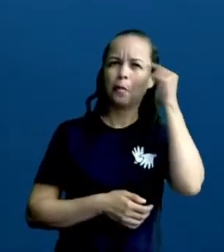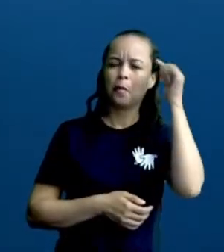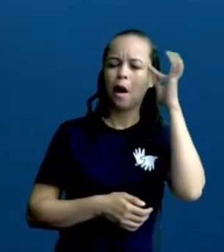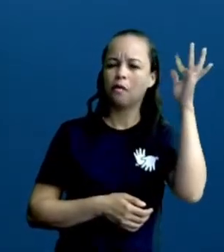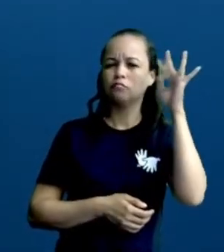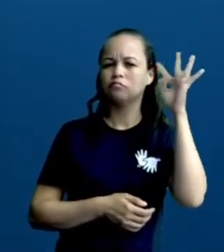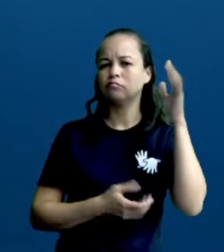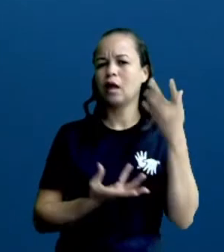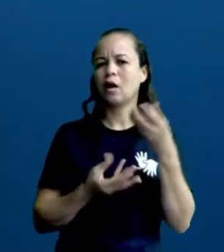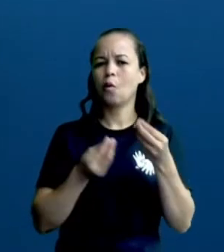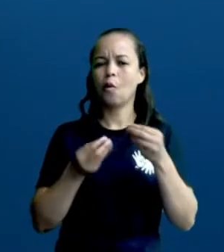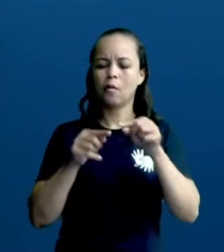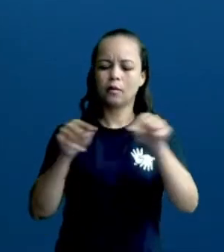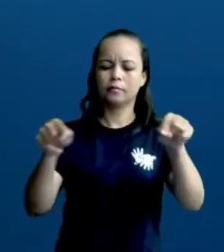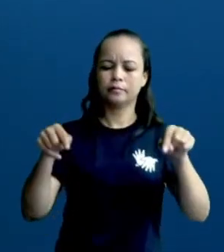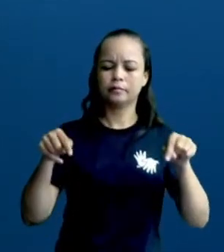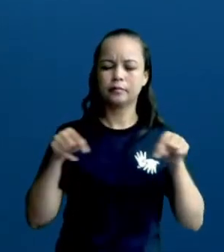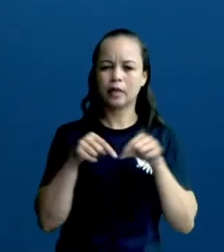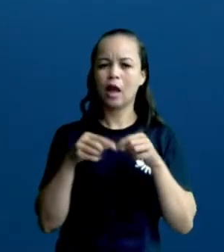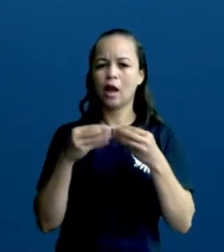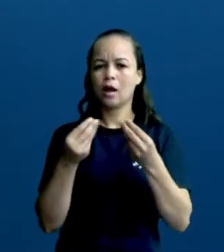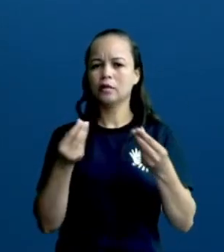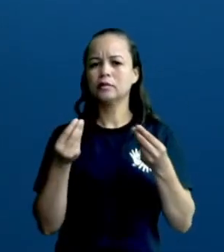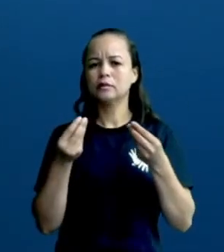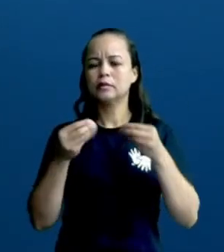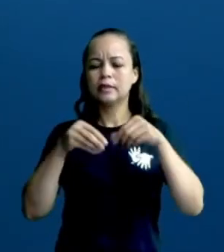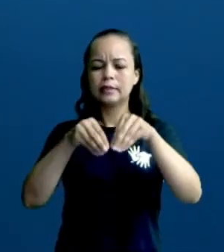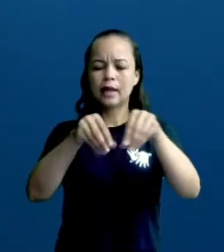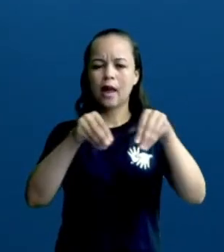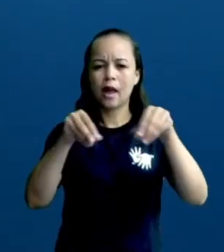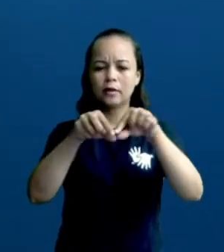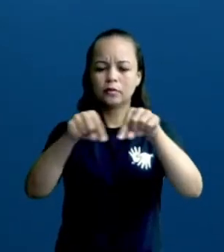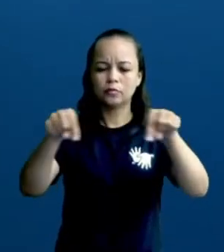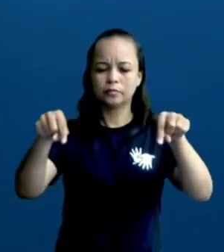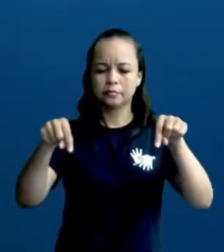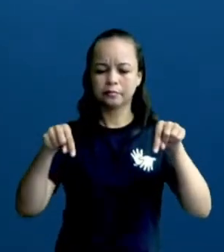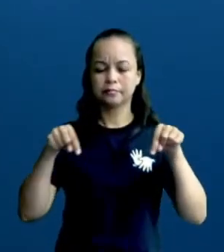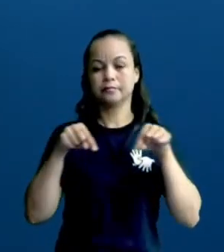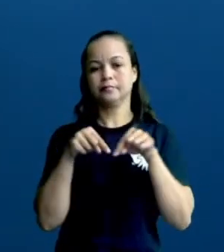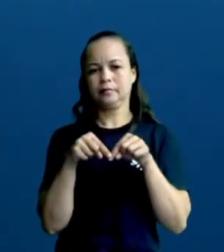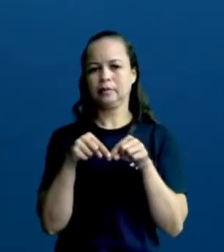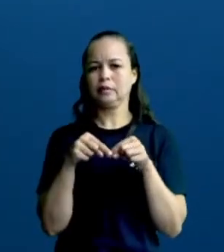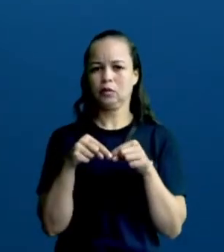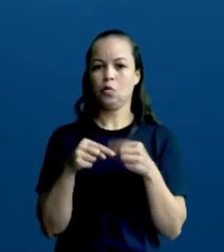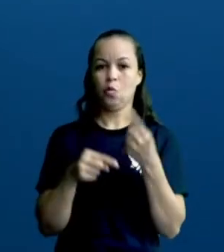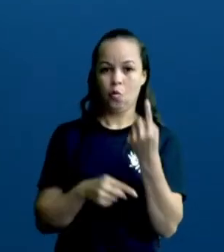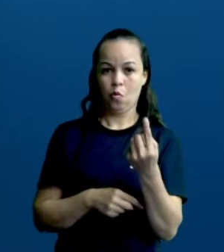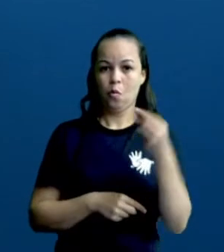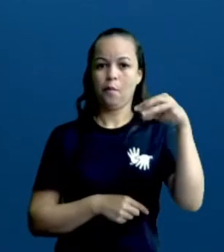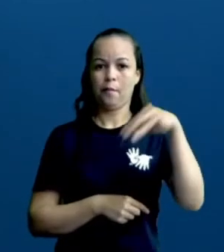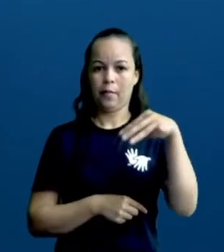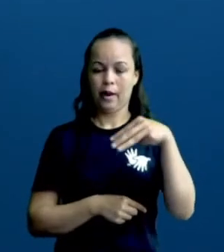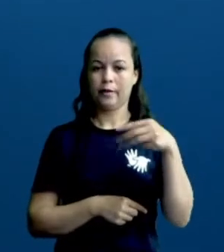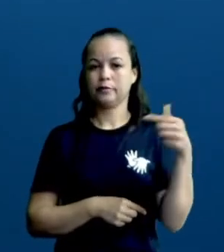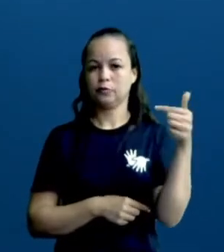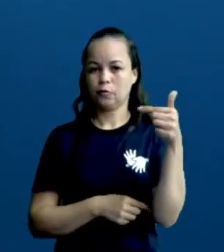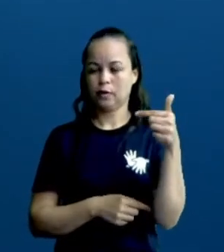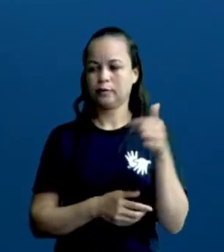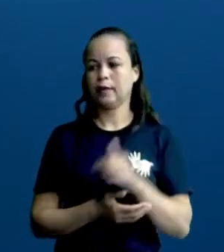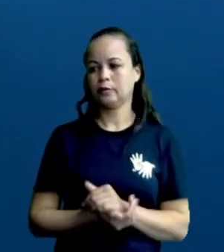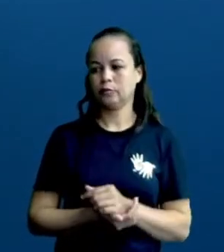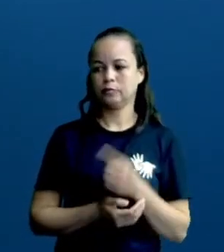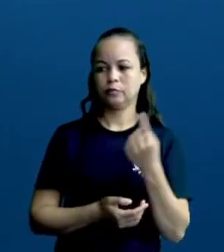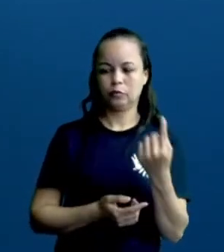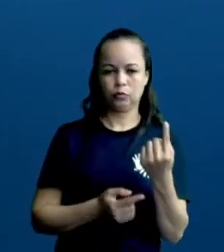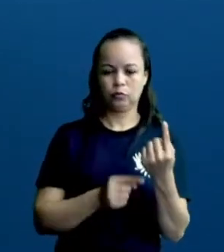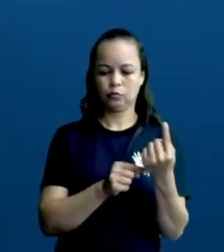como a área de um terreno, tá? Uma área, um quadrado. 1 metro quadrado. Então, 1 e